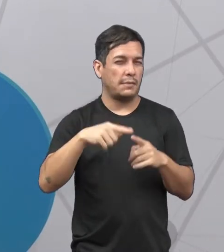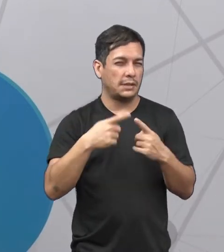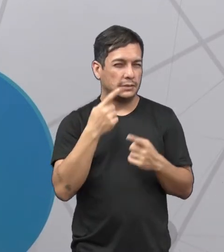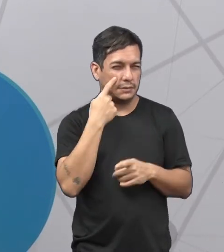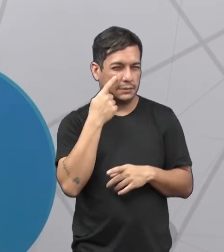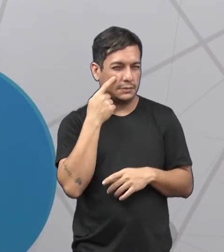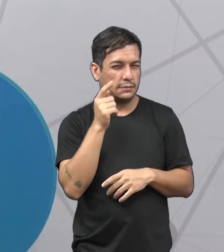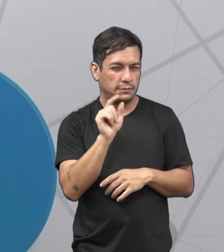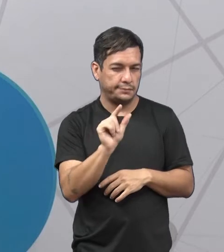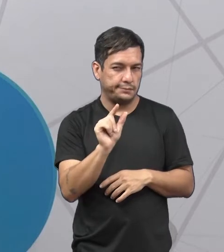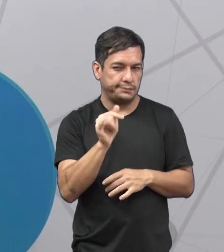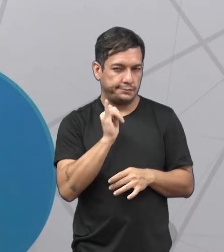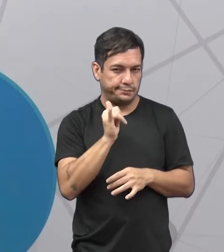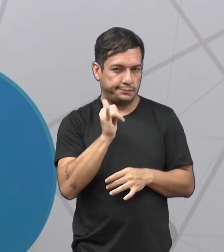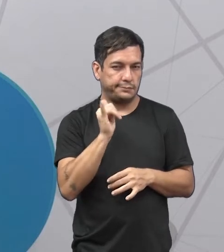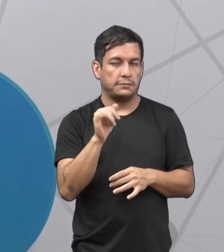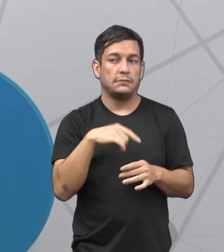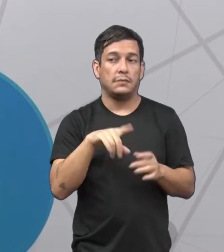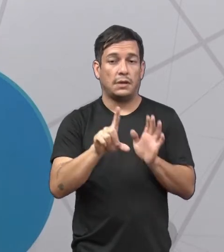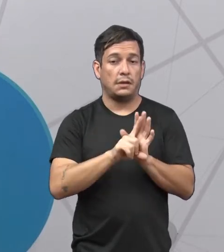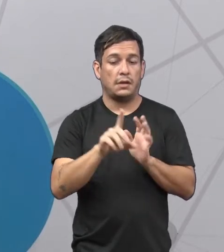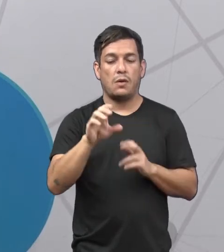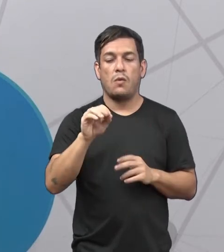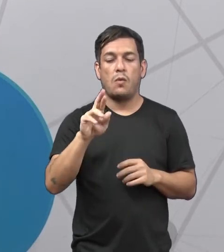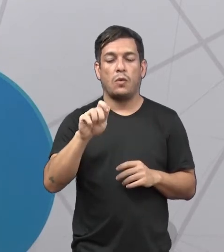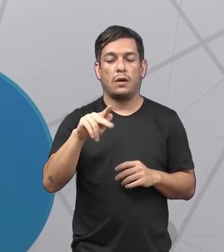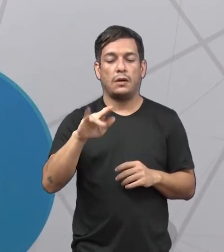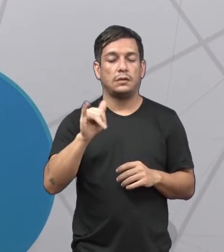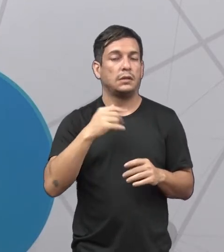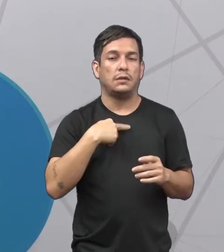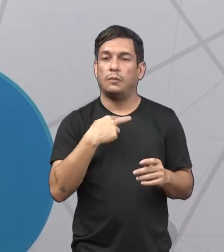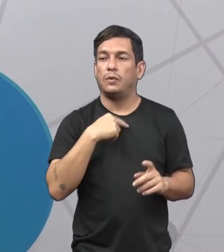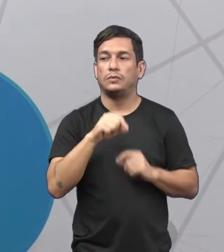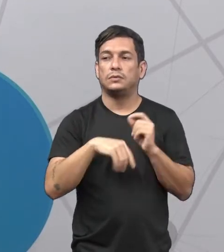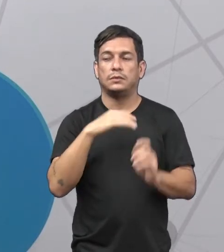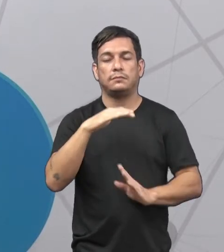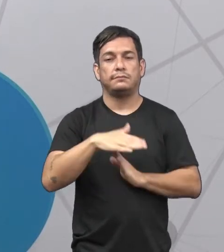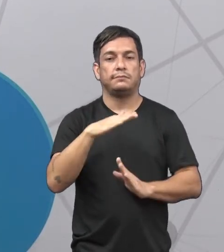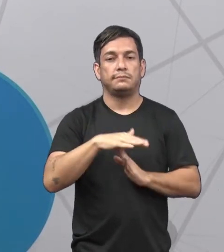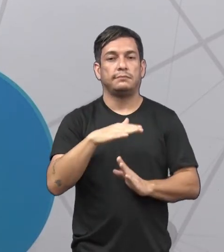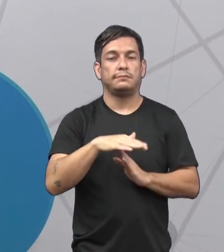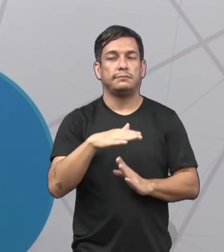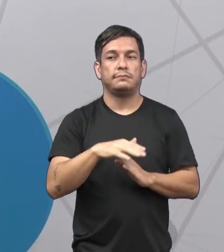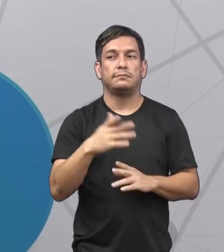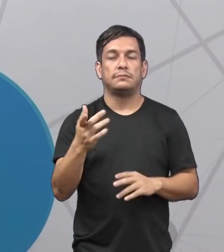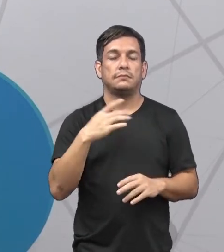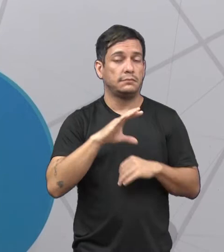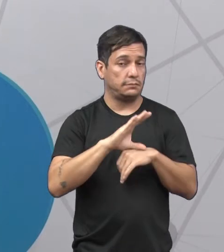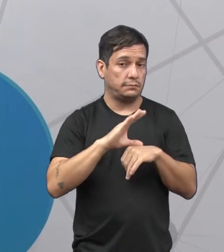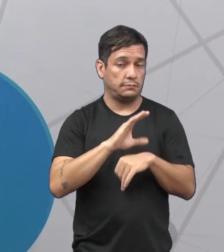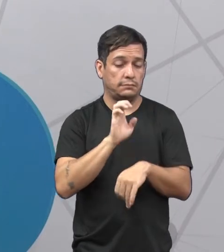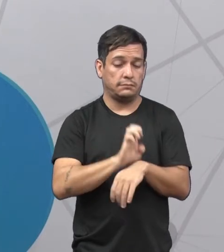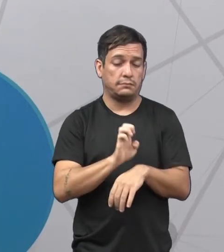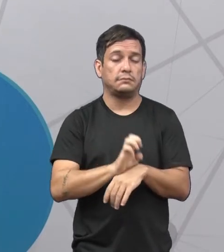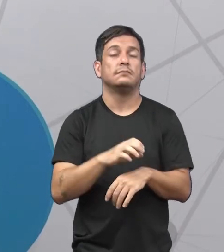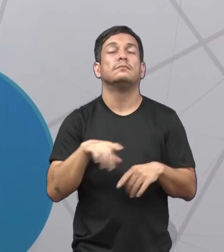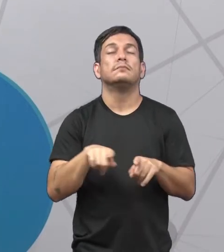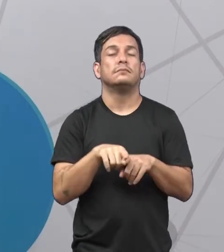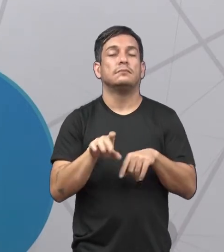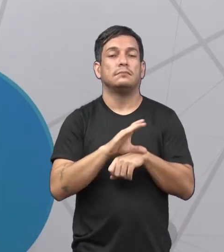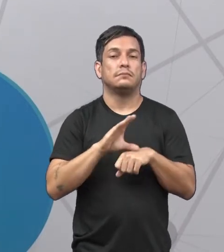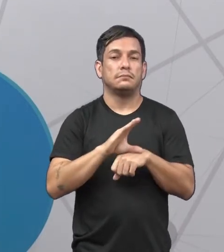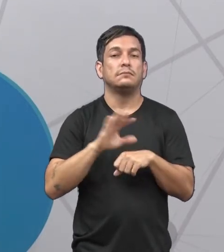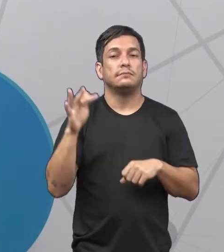detalhe, a lei orgânica não pode ultrapassar os limites permitidos nem pela Constituição Estadual e nem